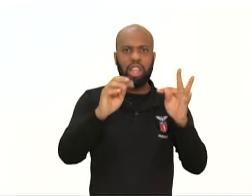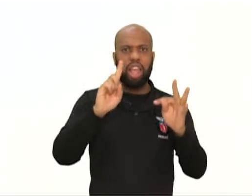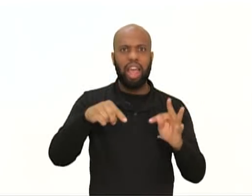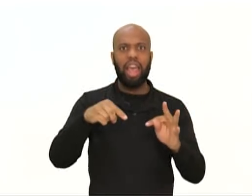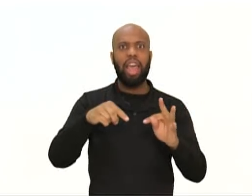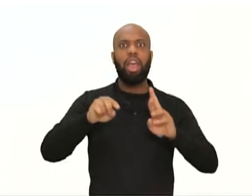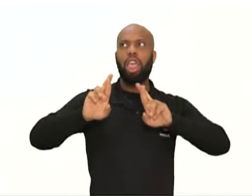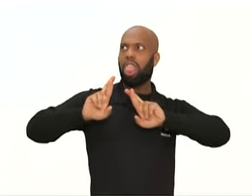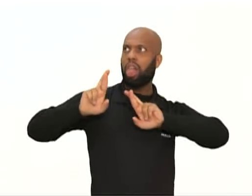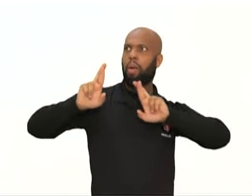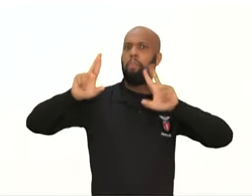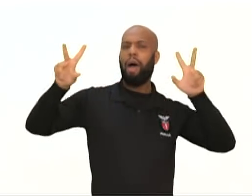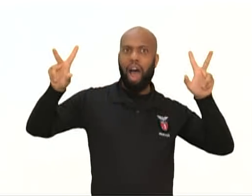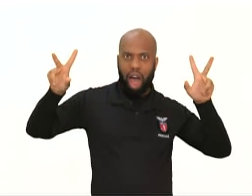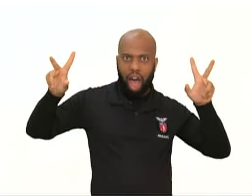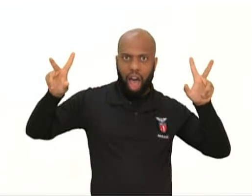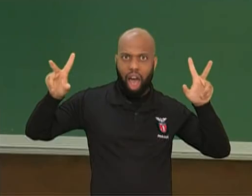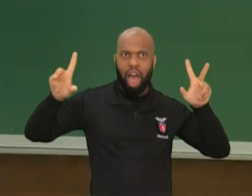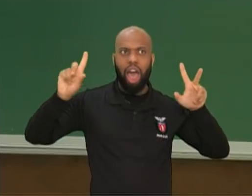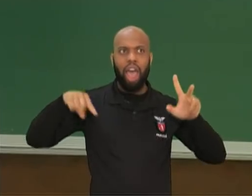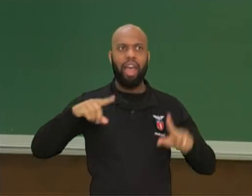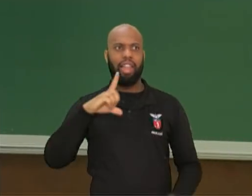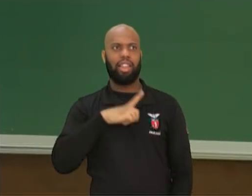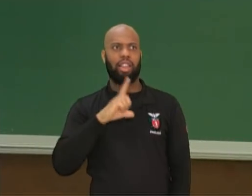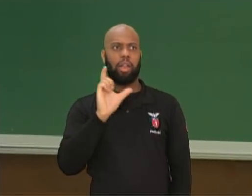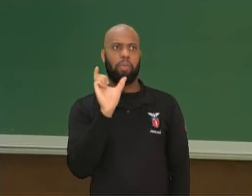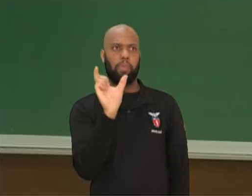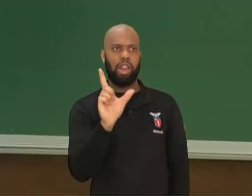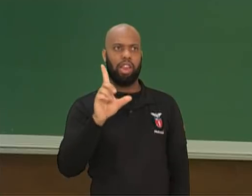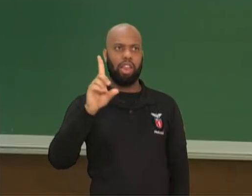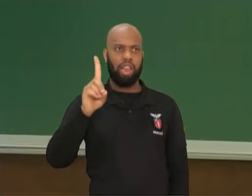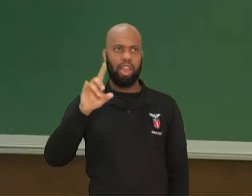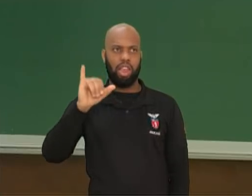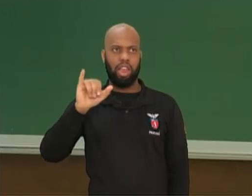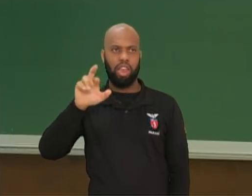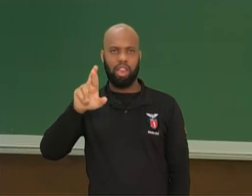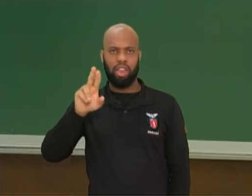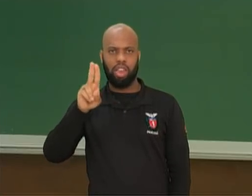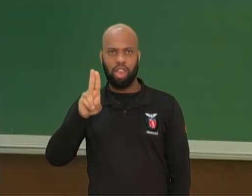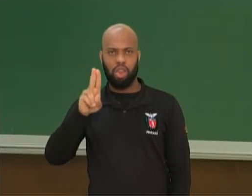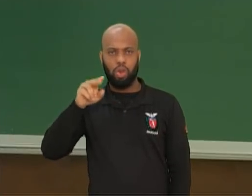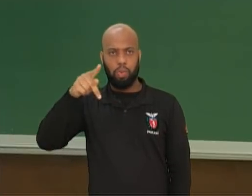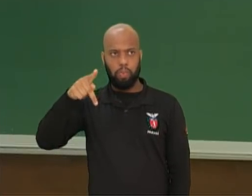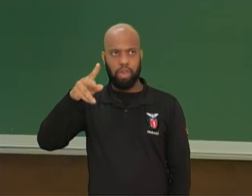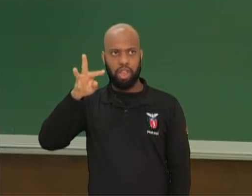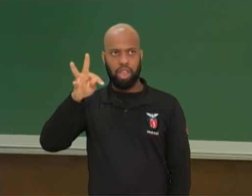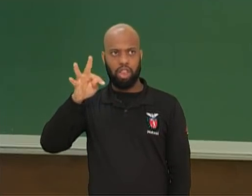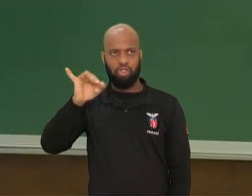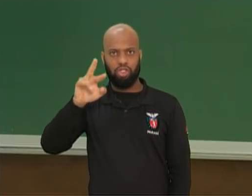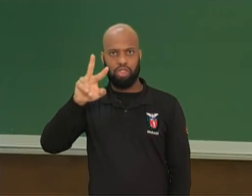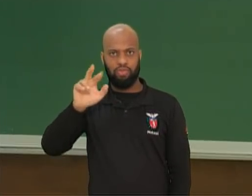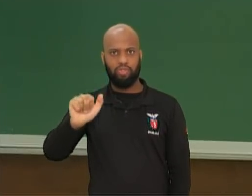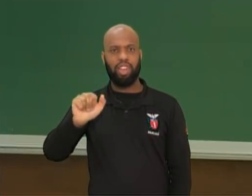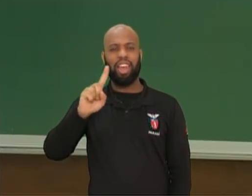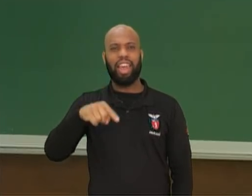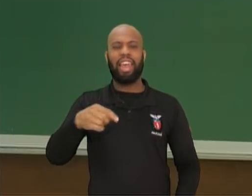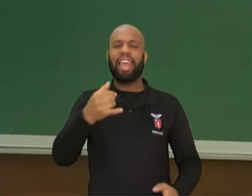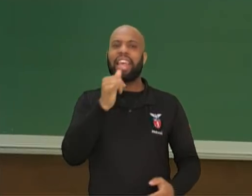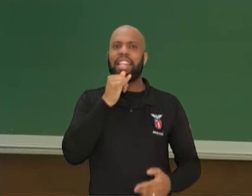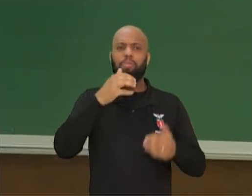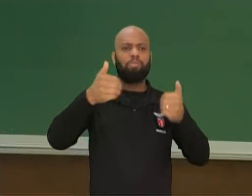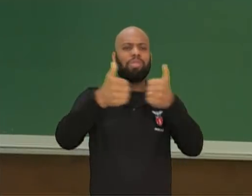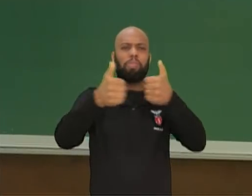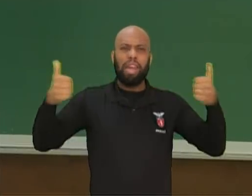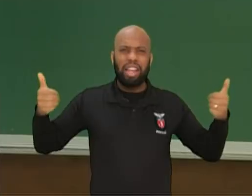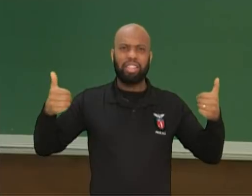disruptiva. Disruptiva, o que que é essa palavra? É como se fosse um rompimento,